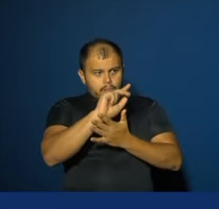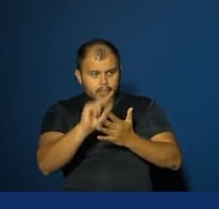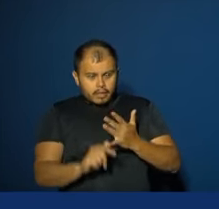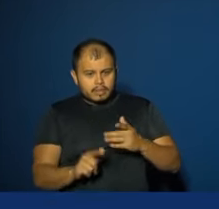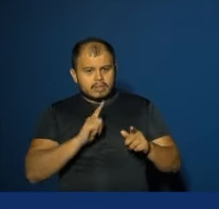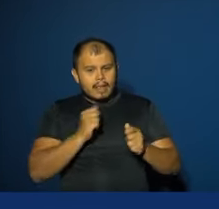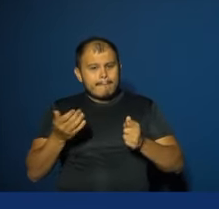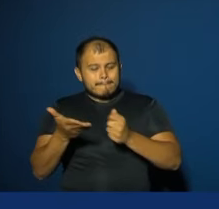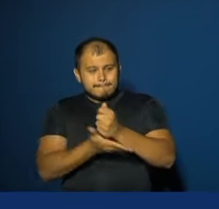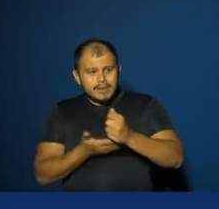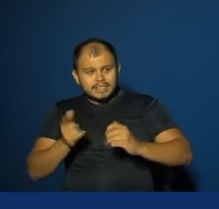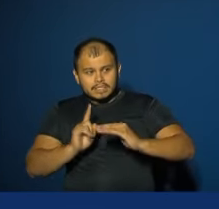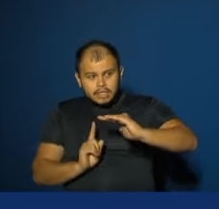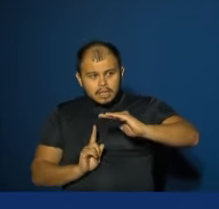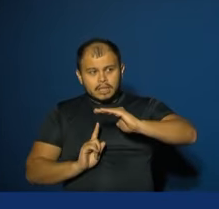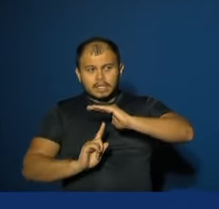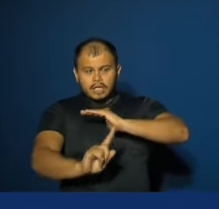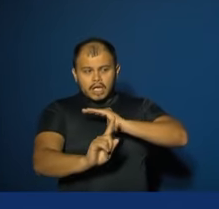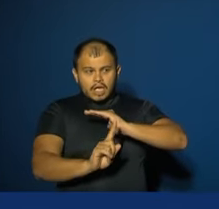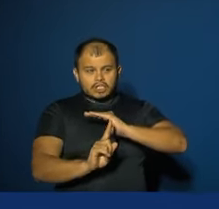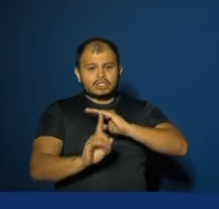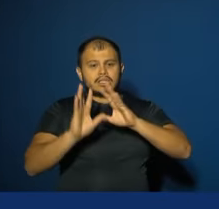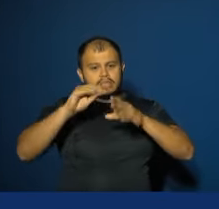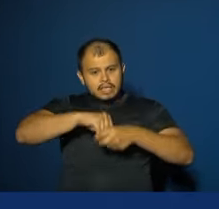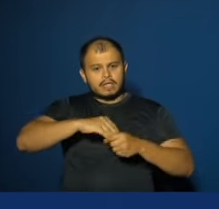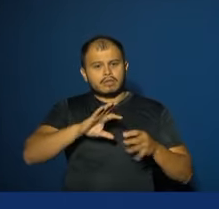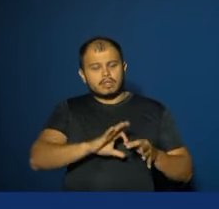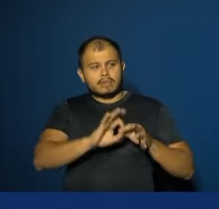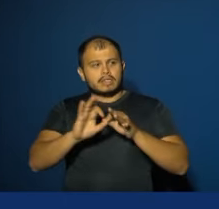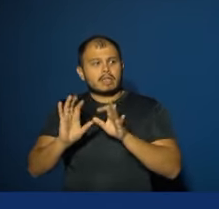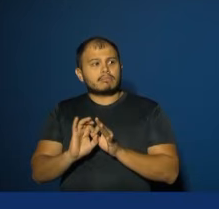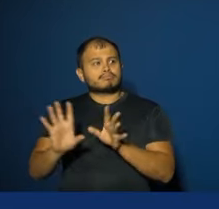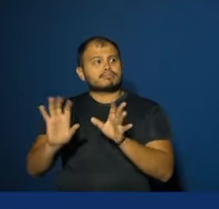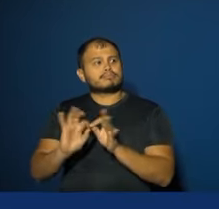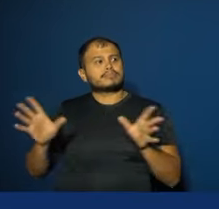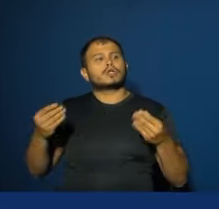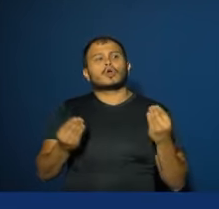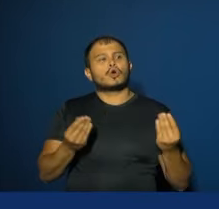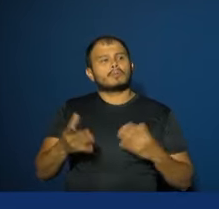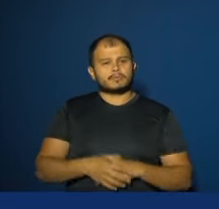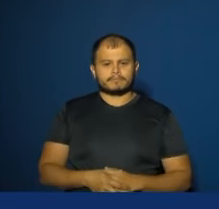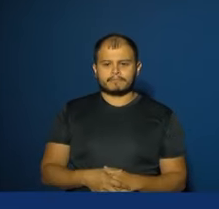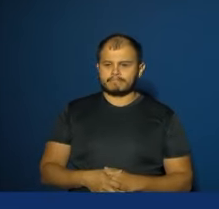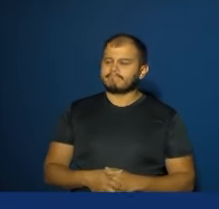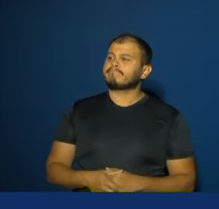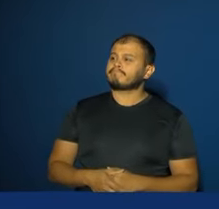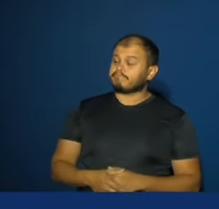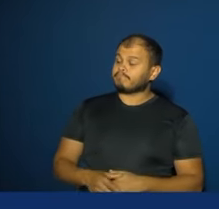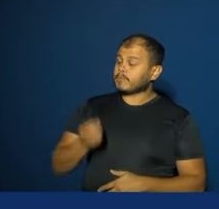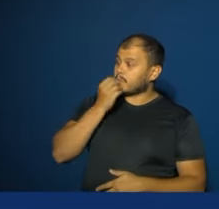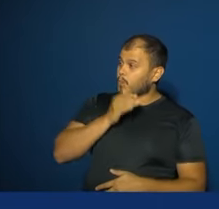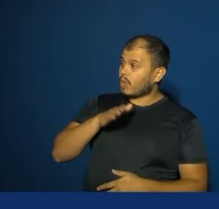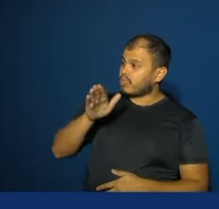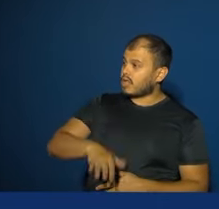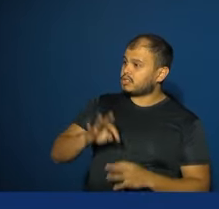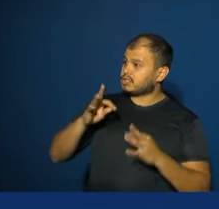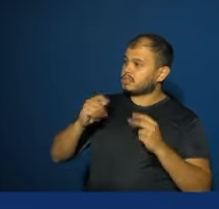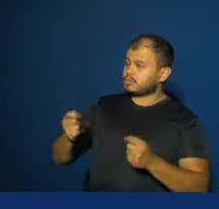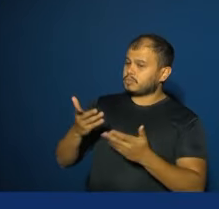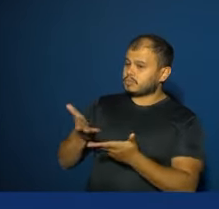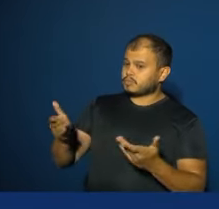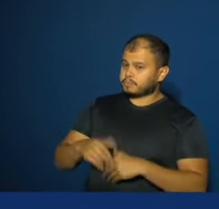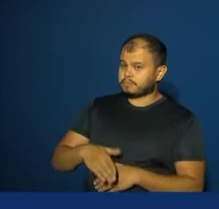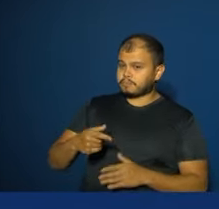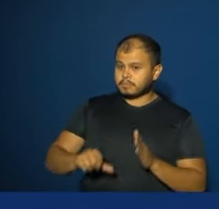grande base de clientes no contexto da liberalização do mercado. Boa tarde a todos. Primeiro,